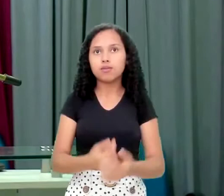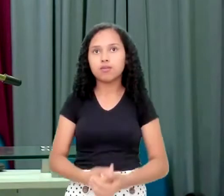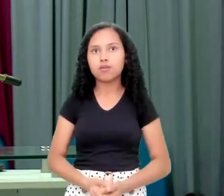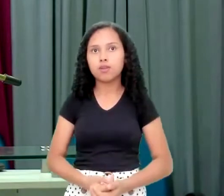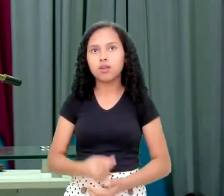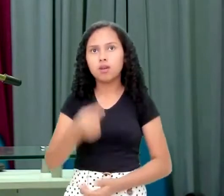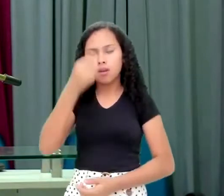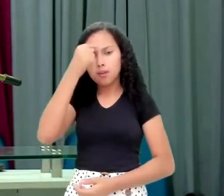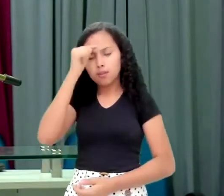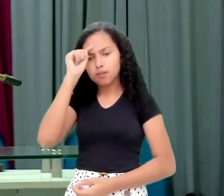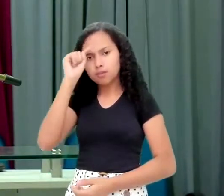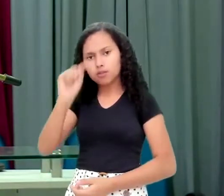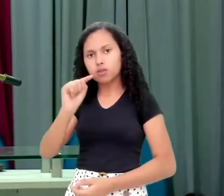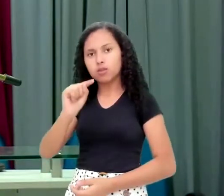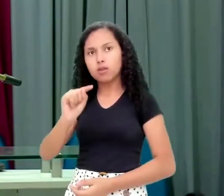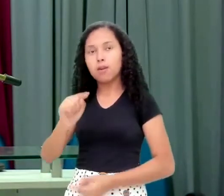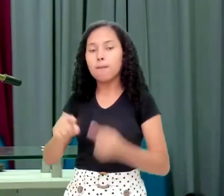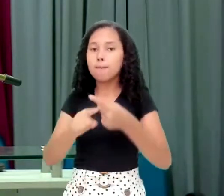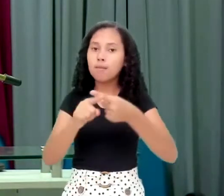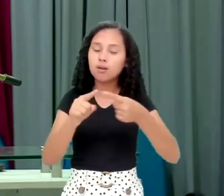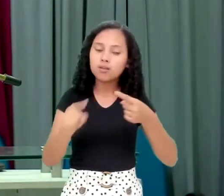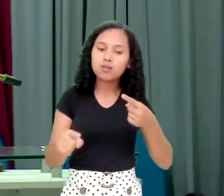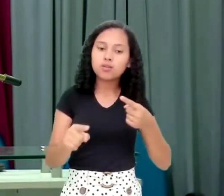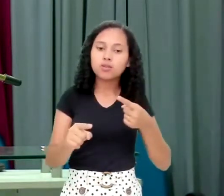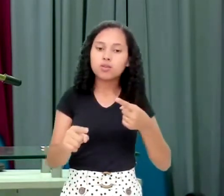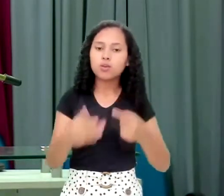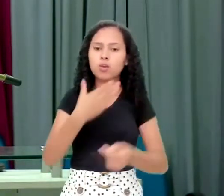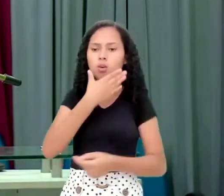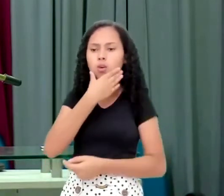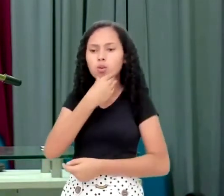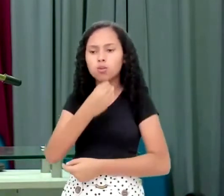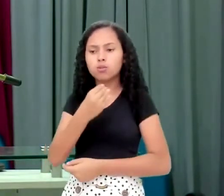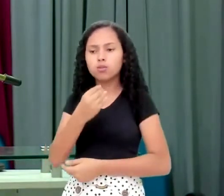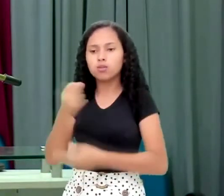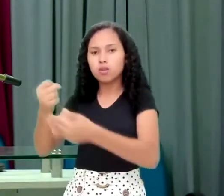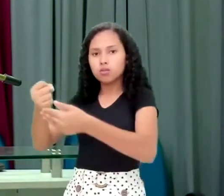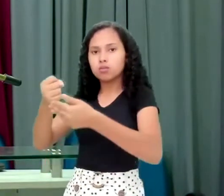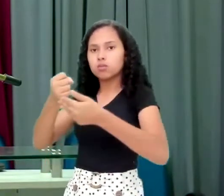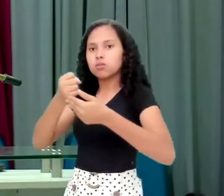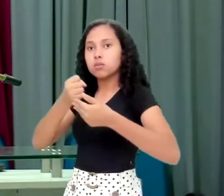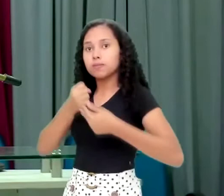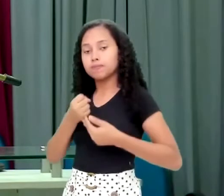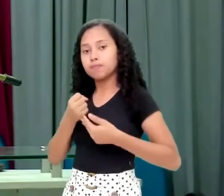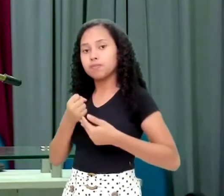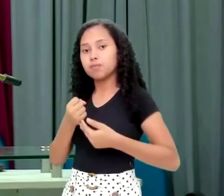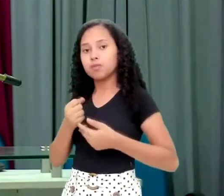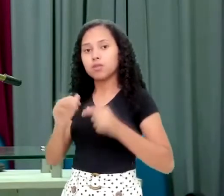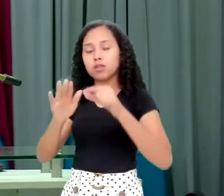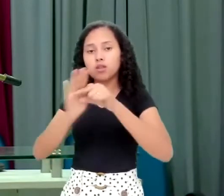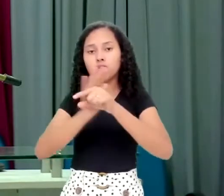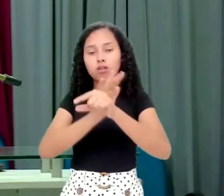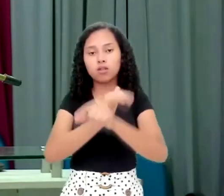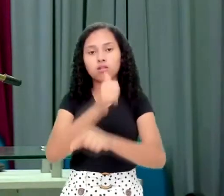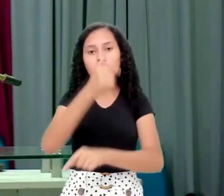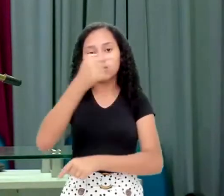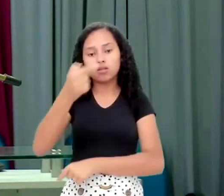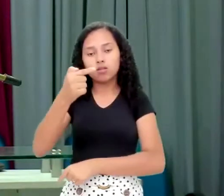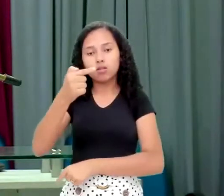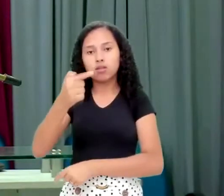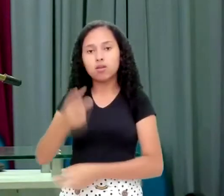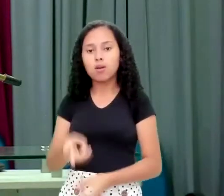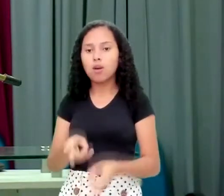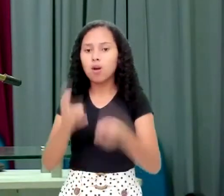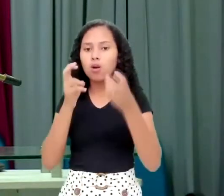a eles. Todavia, aqueles homens têm ouvido, têm nos ajudado muito. Versículo de número 17: olha,